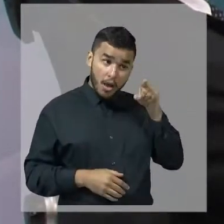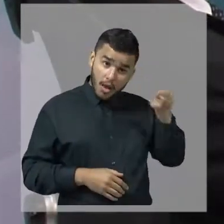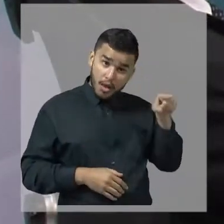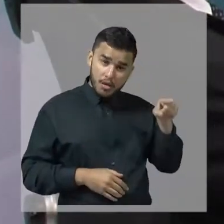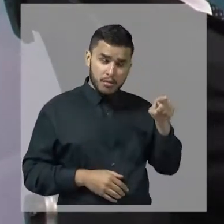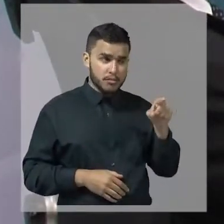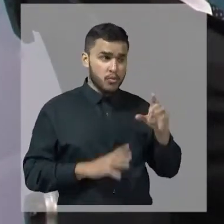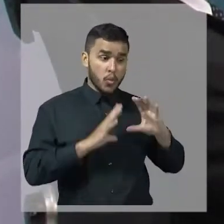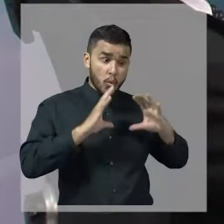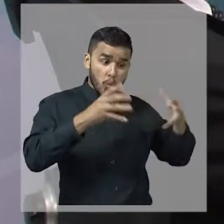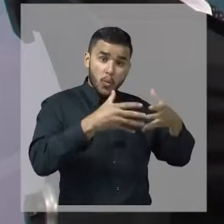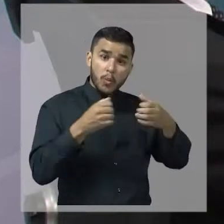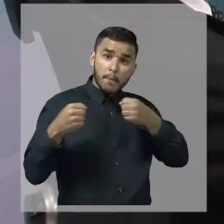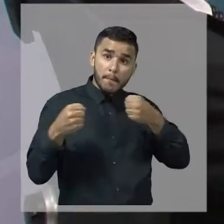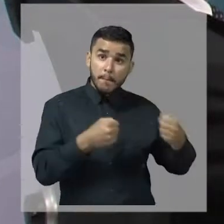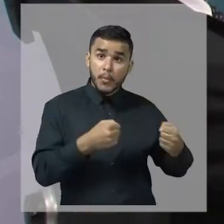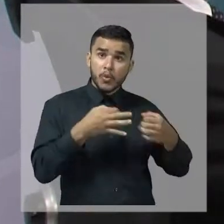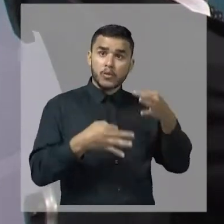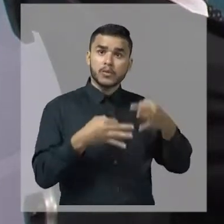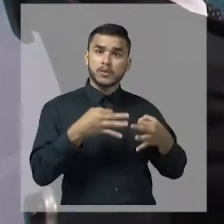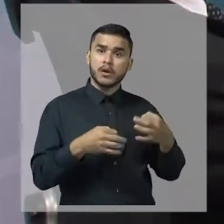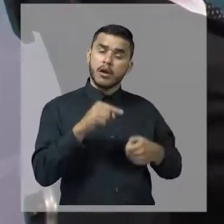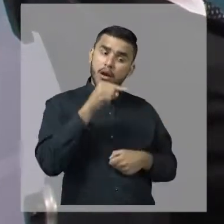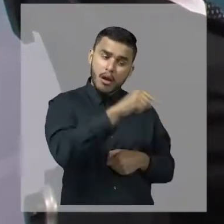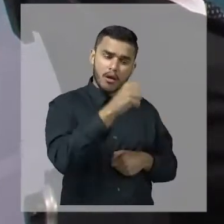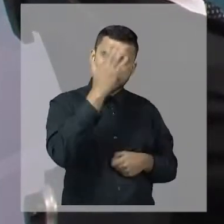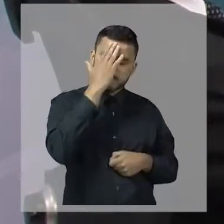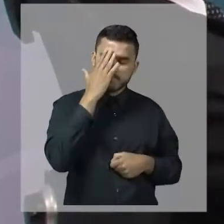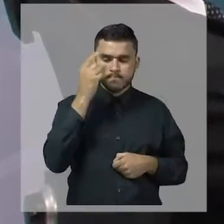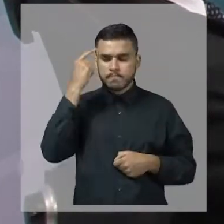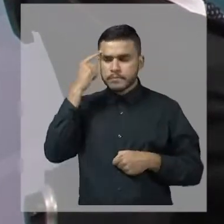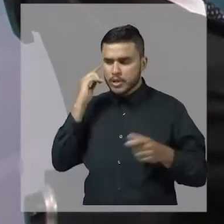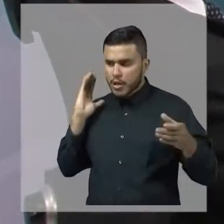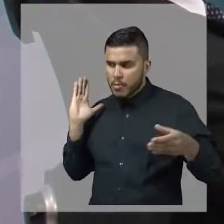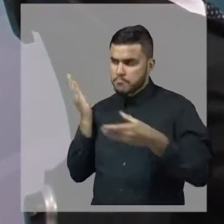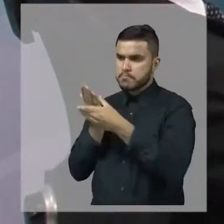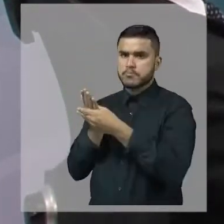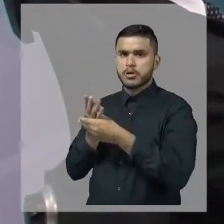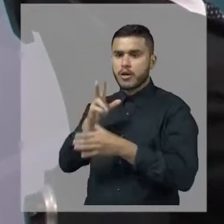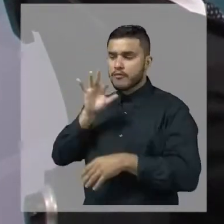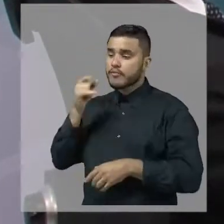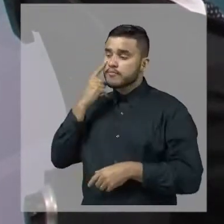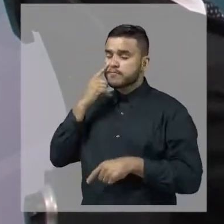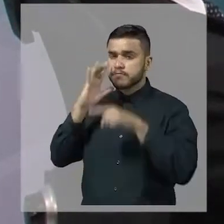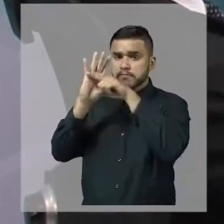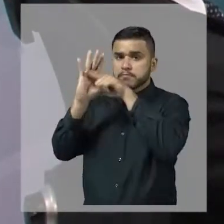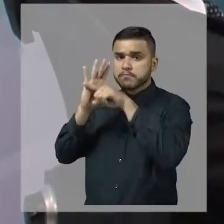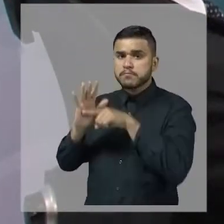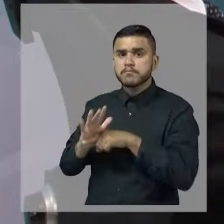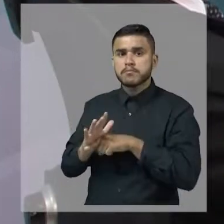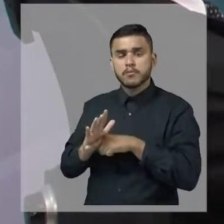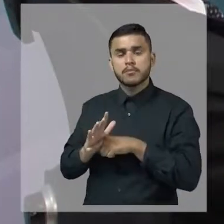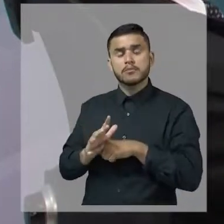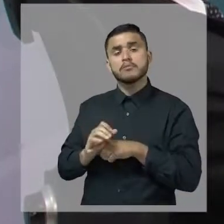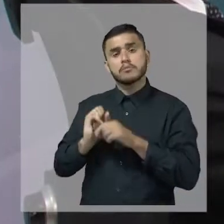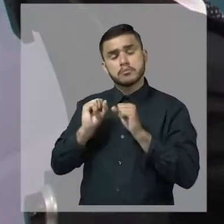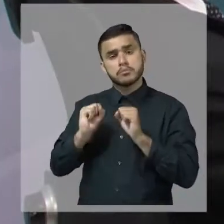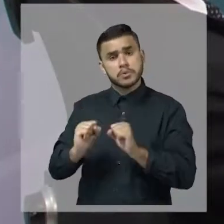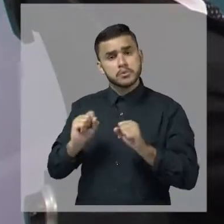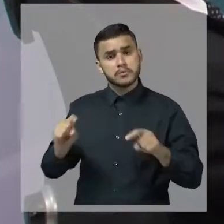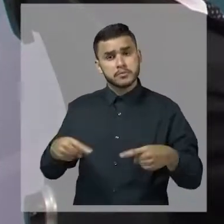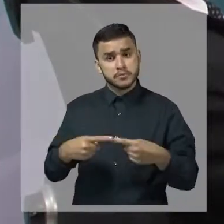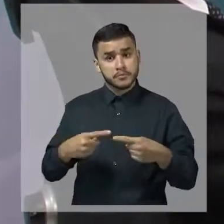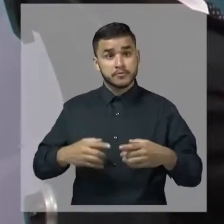individualmente ou à própria Corte averiguar para apurar eventuais responsabilidades criminais.